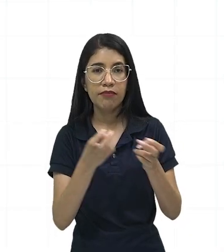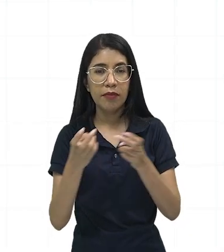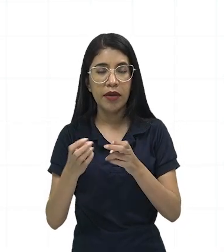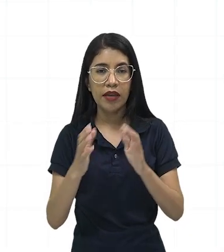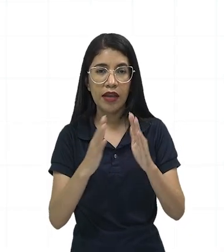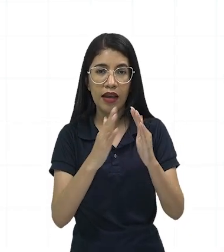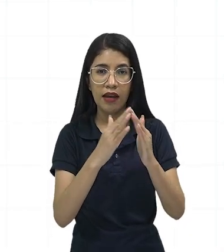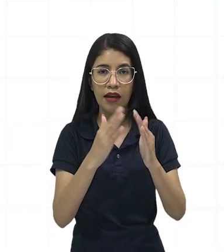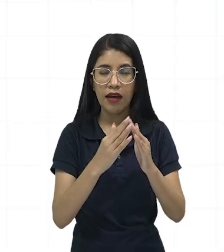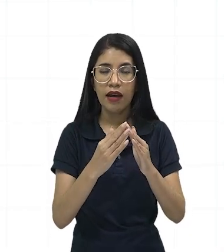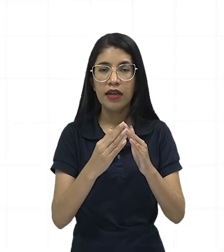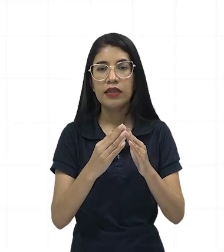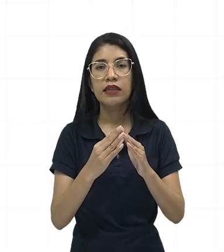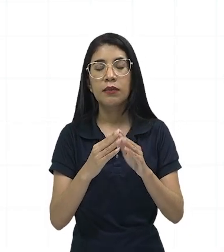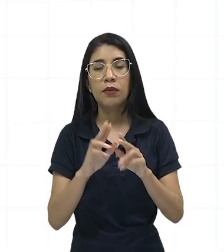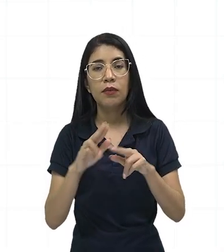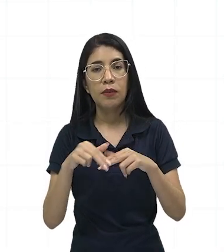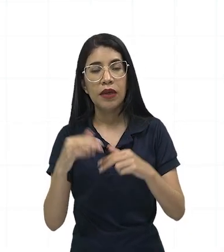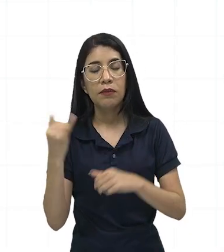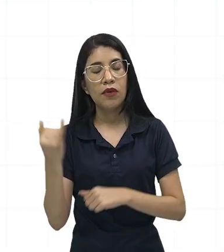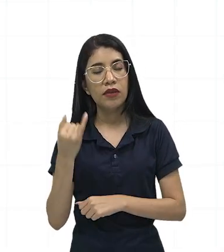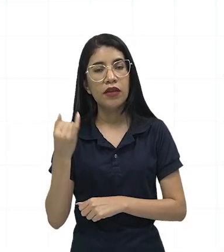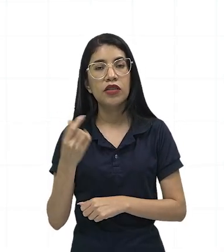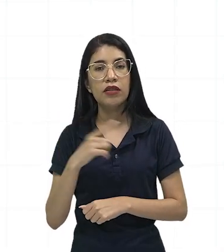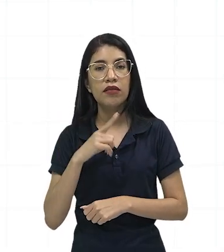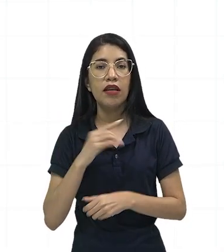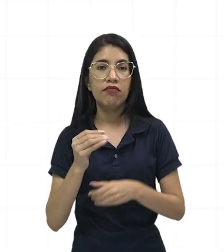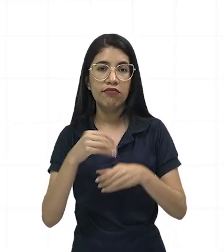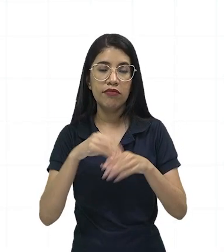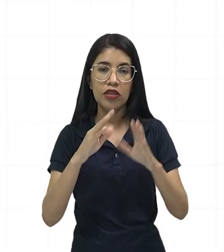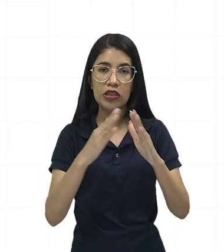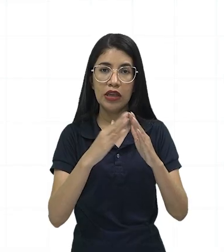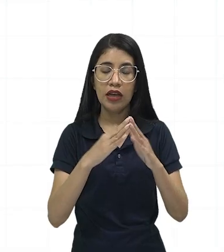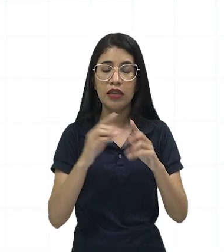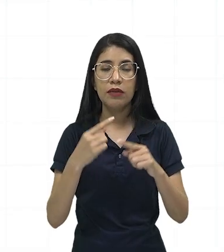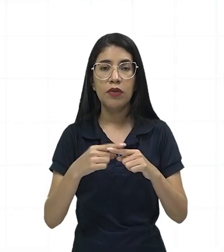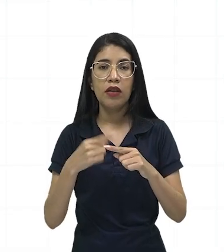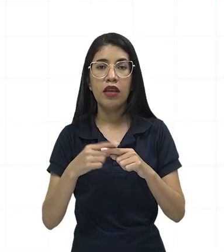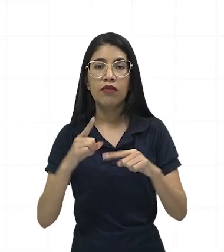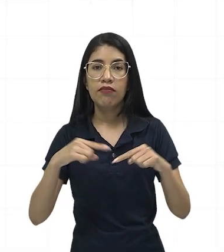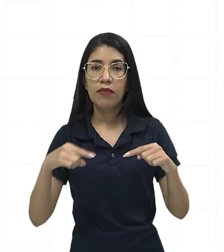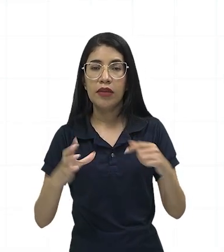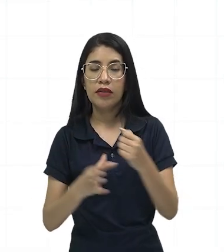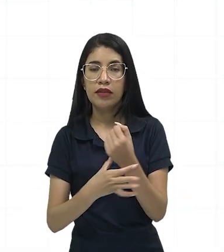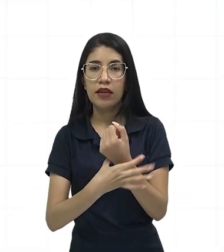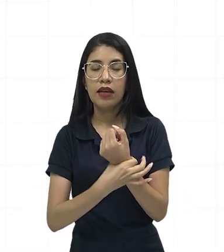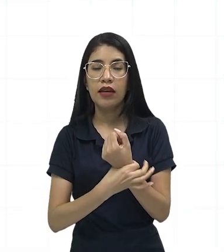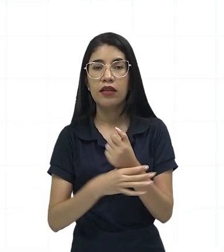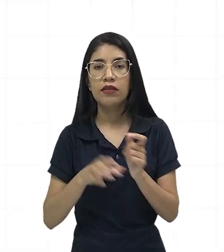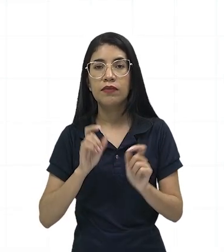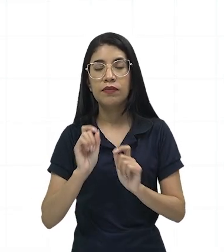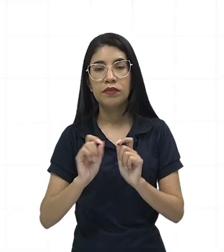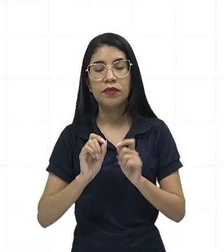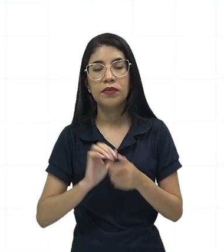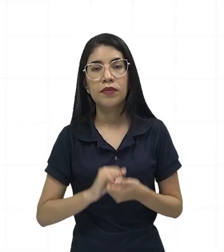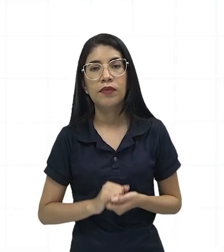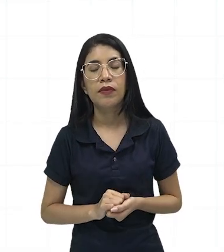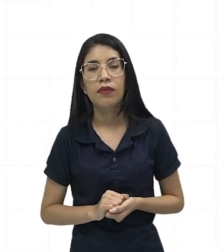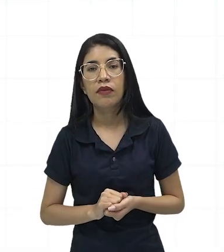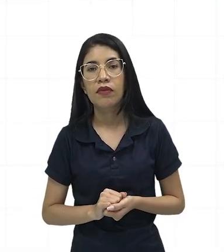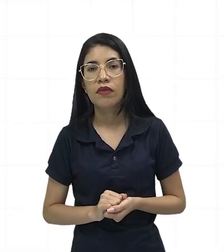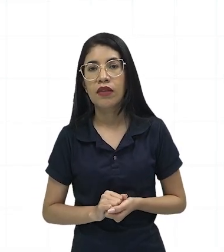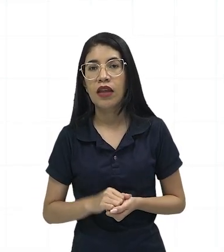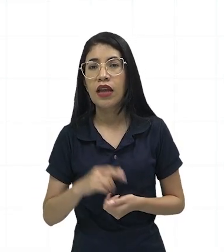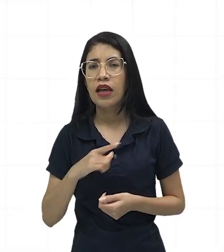casa, é importante ter um, né? Porque esses dispositivos, eles nos fornecem um mecanismo